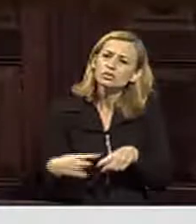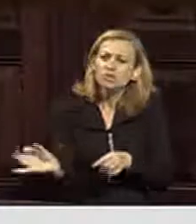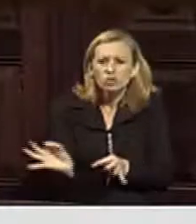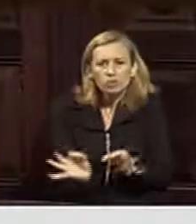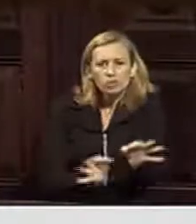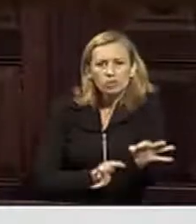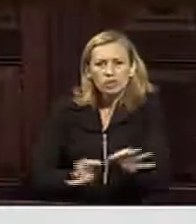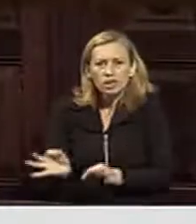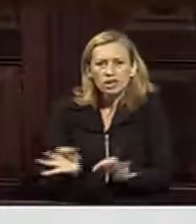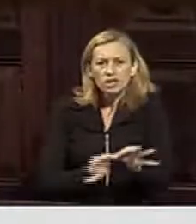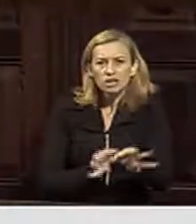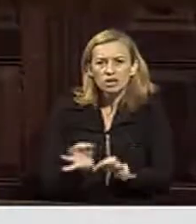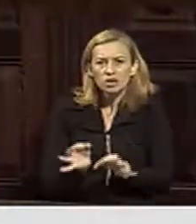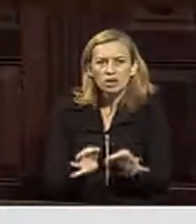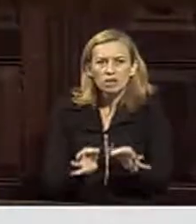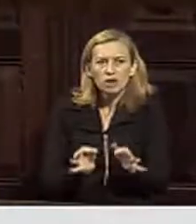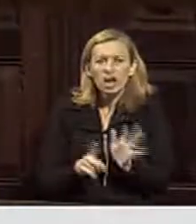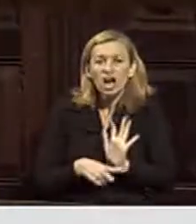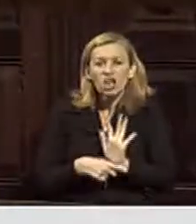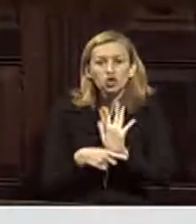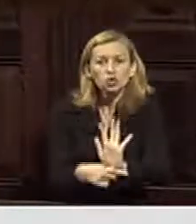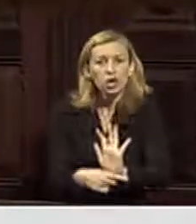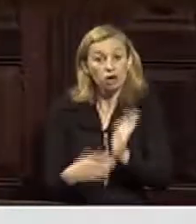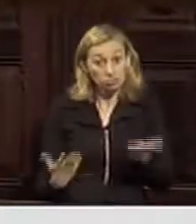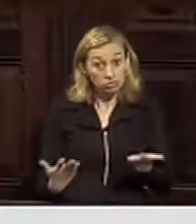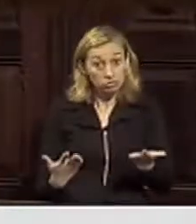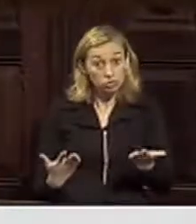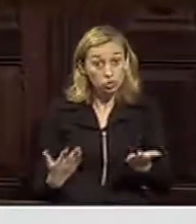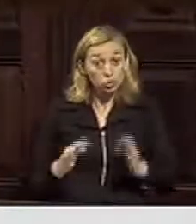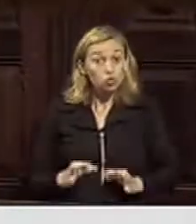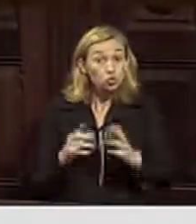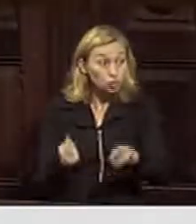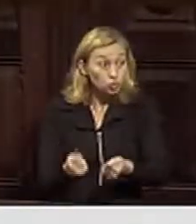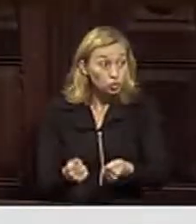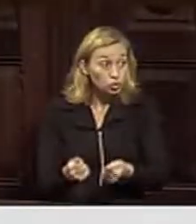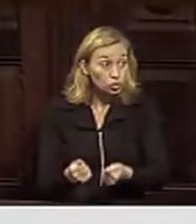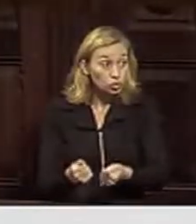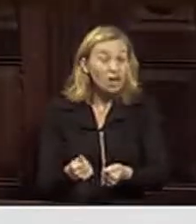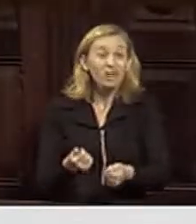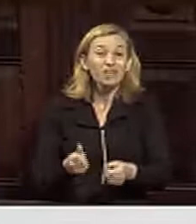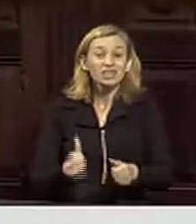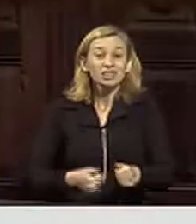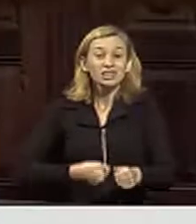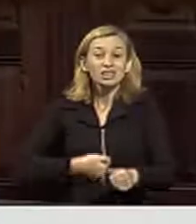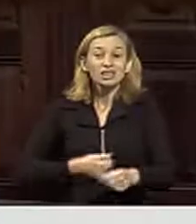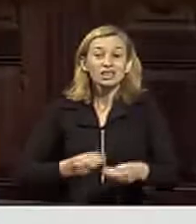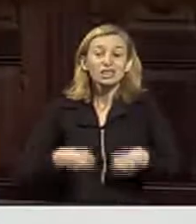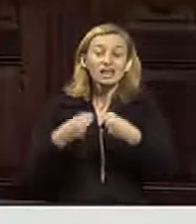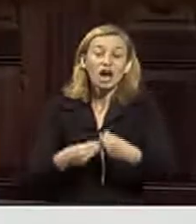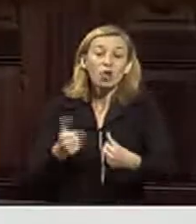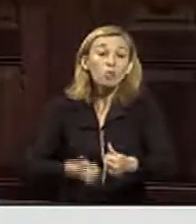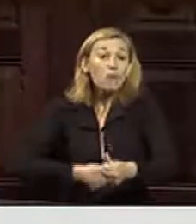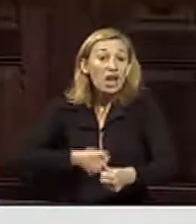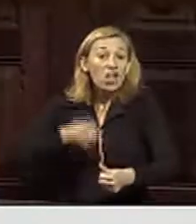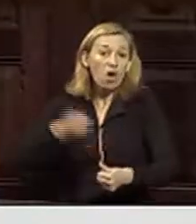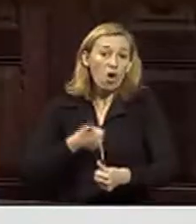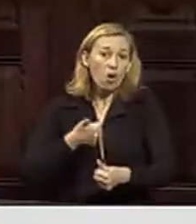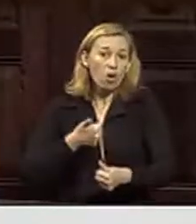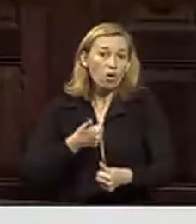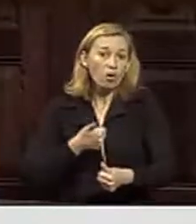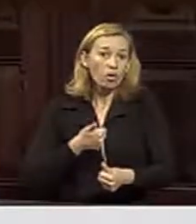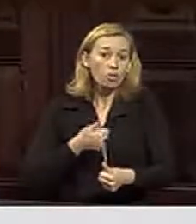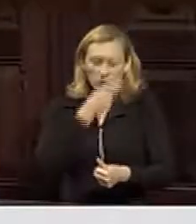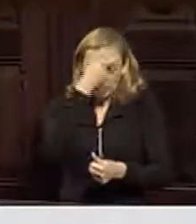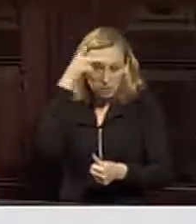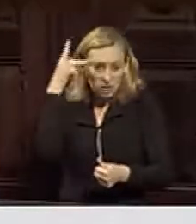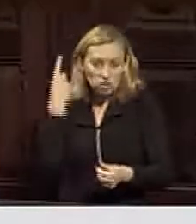pelo menos minimizar a questão, não é, da qualidade mínima necessária do ir e